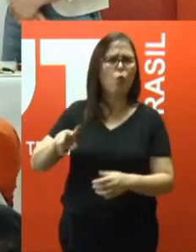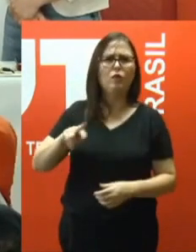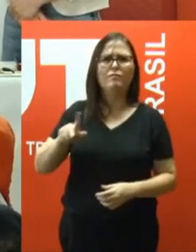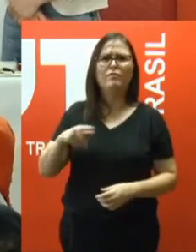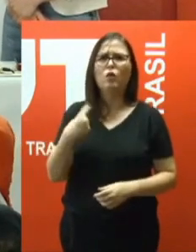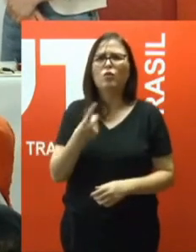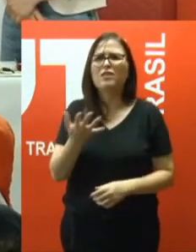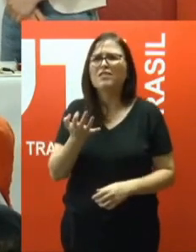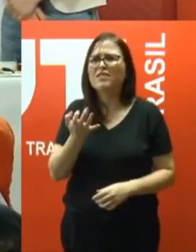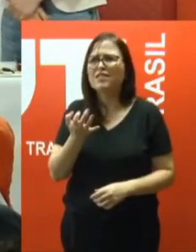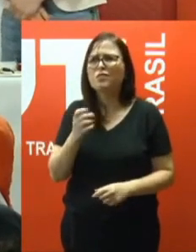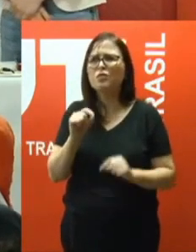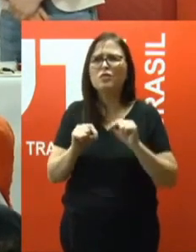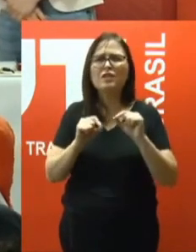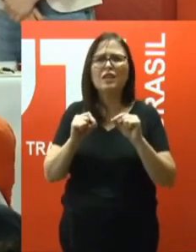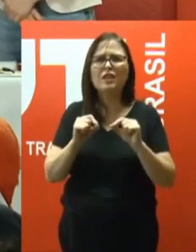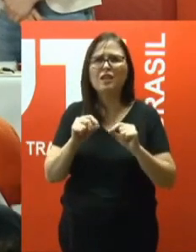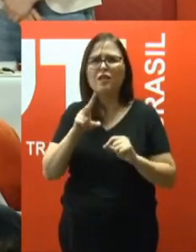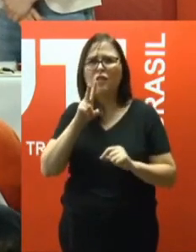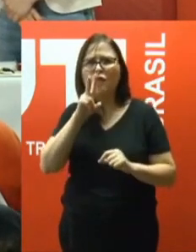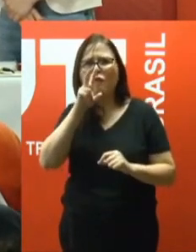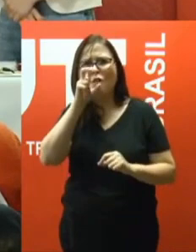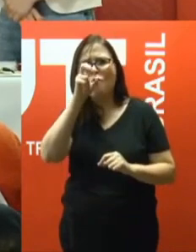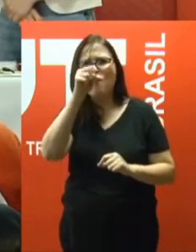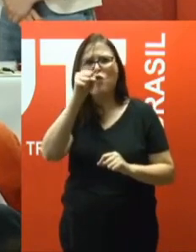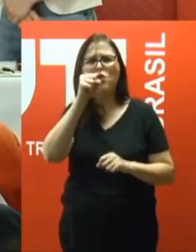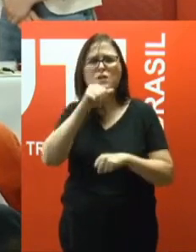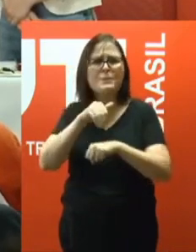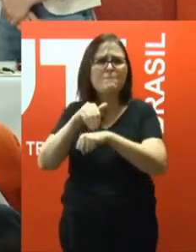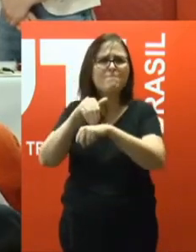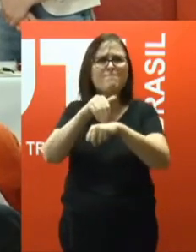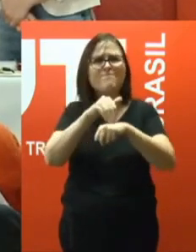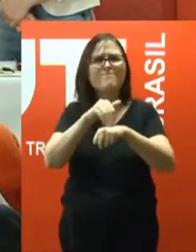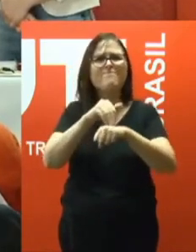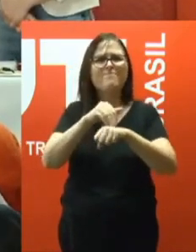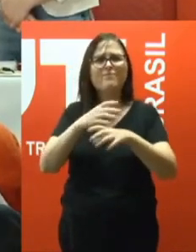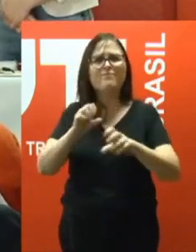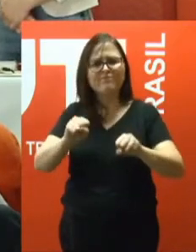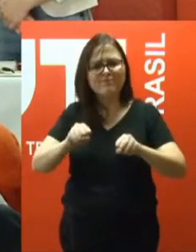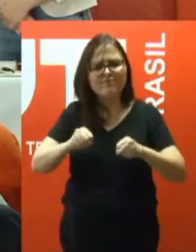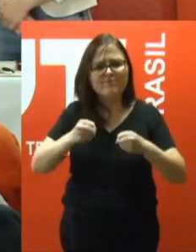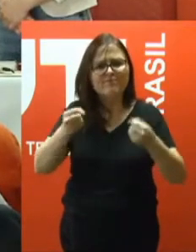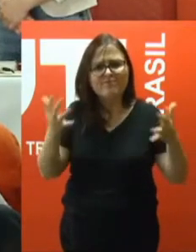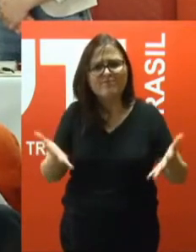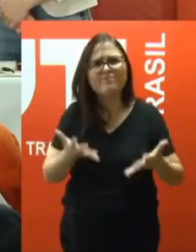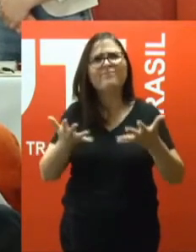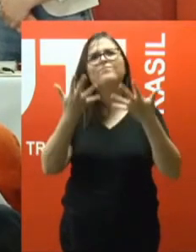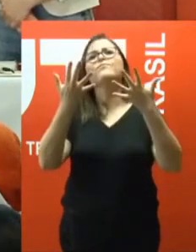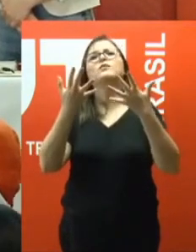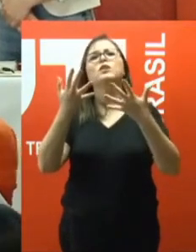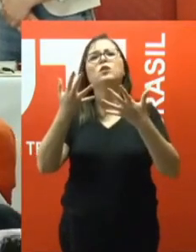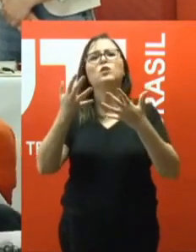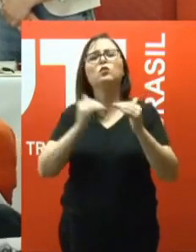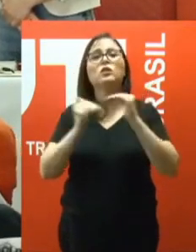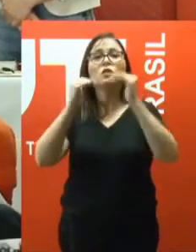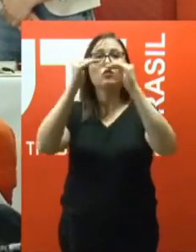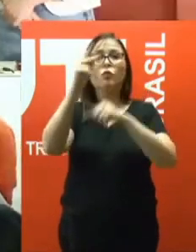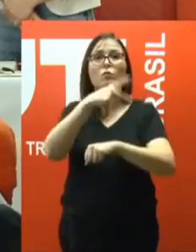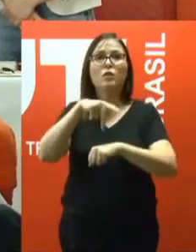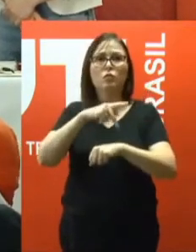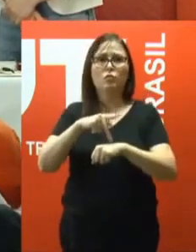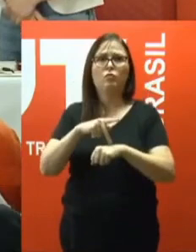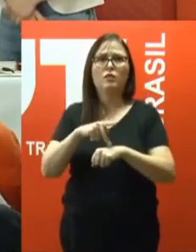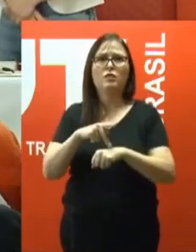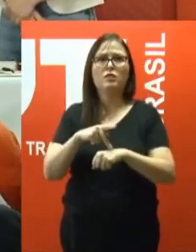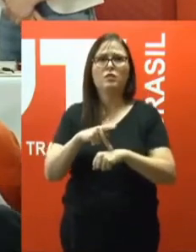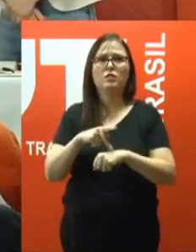que nós queremos é um Estado que tenha força suficiente para induzir o desenvolvimento desse país. Um Estado